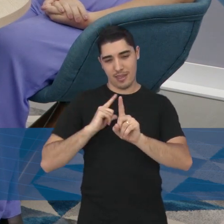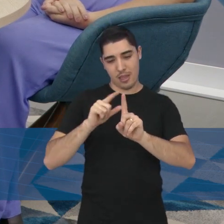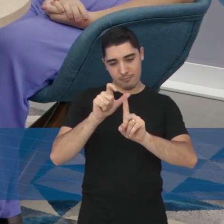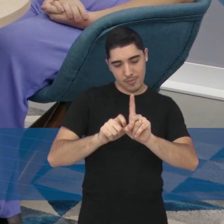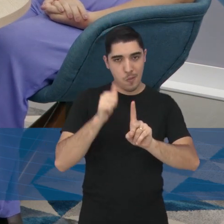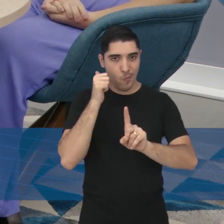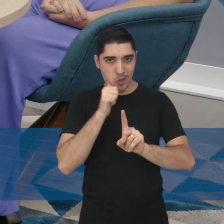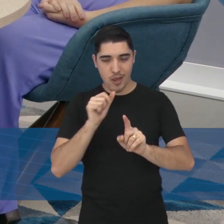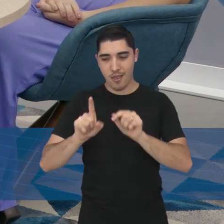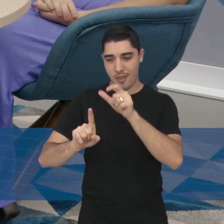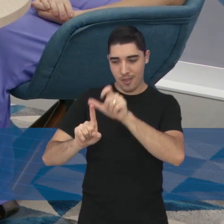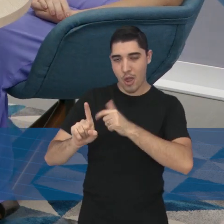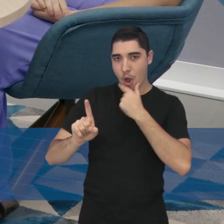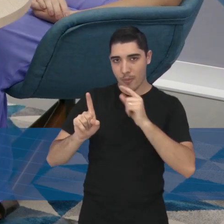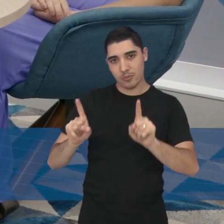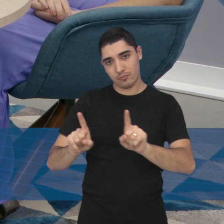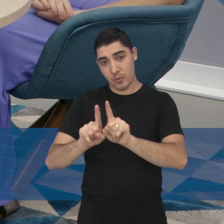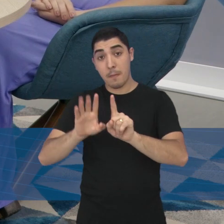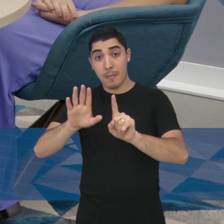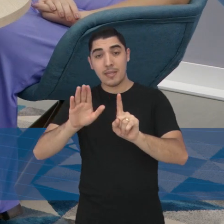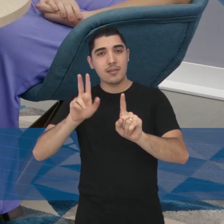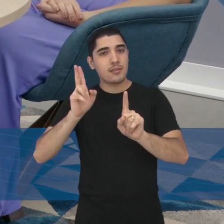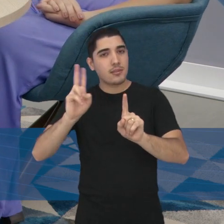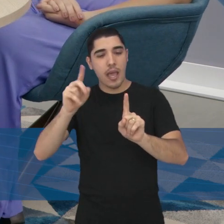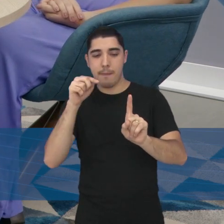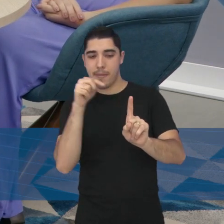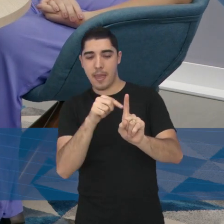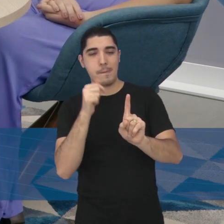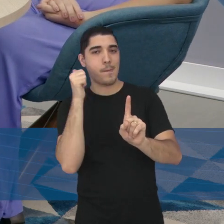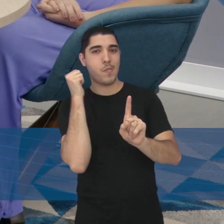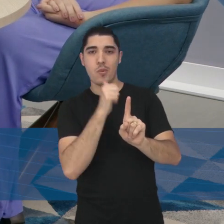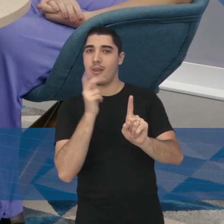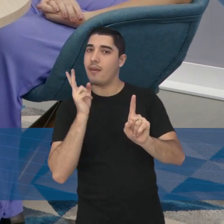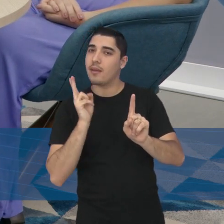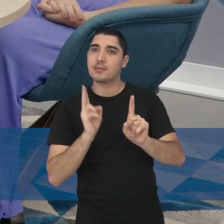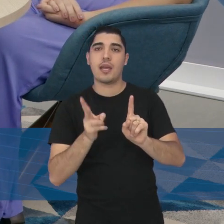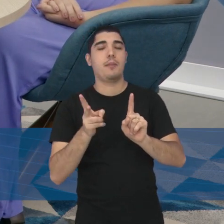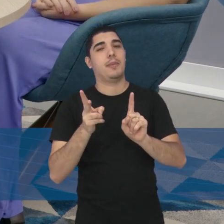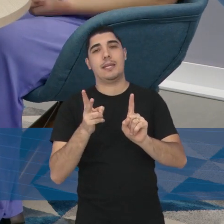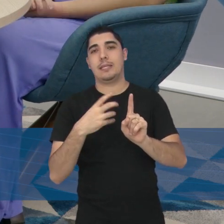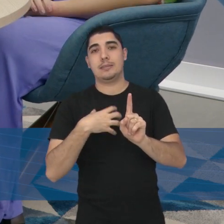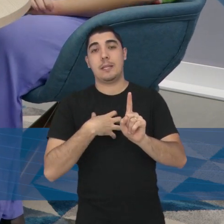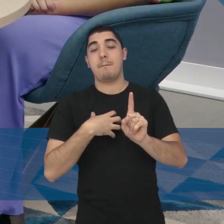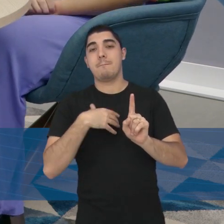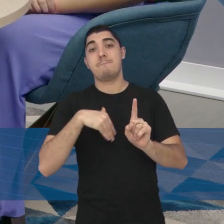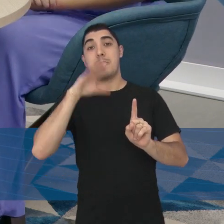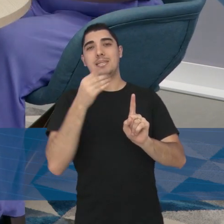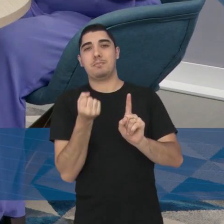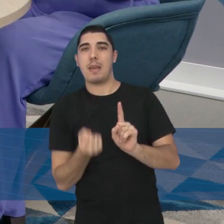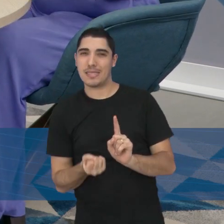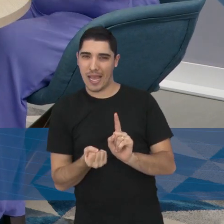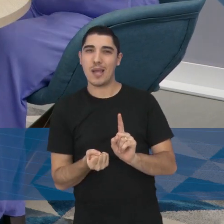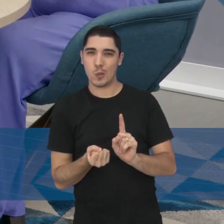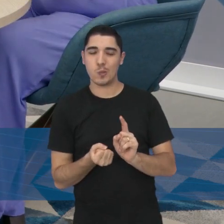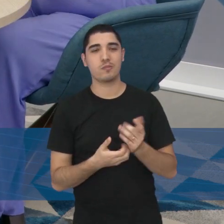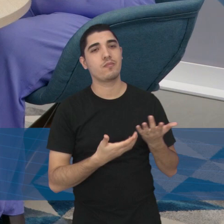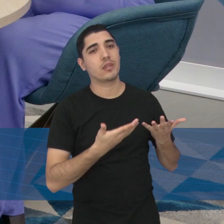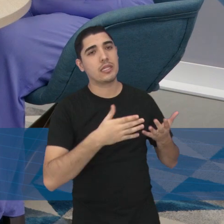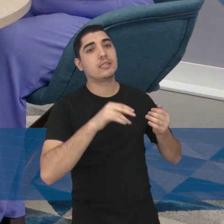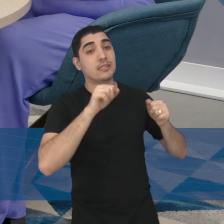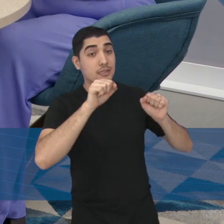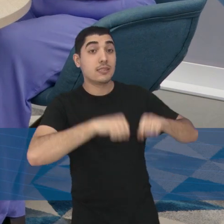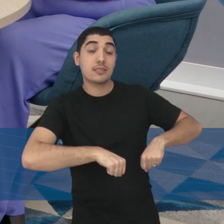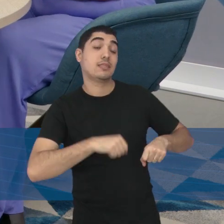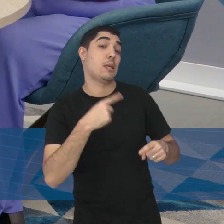para a mulher, né? A mulher tem que administrar tudo isso na realidade. Na realidade, porque ela